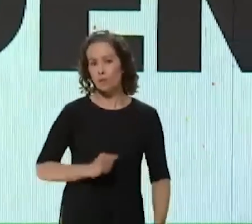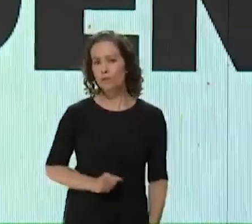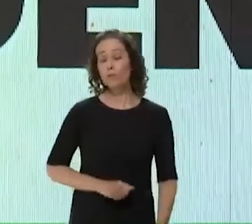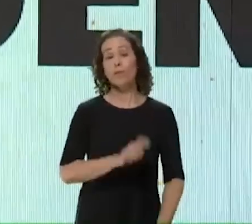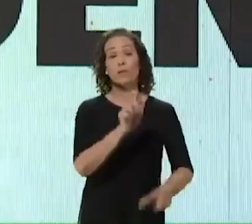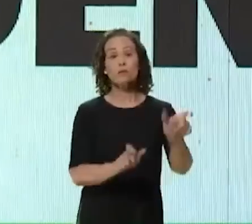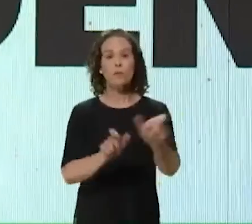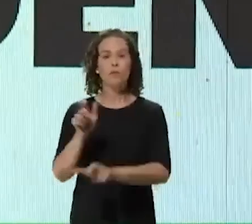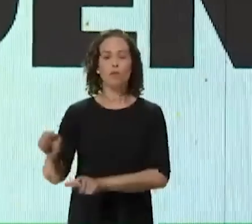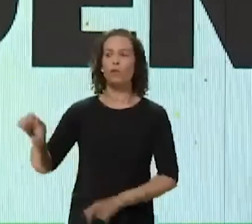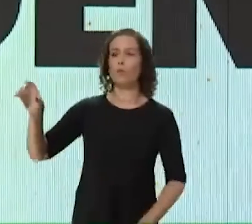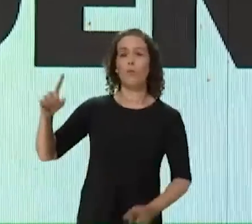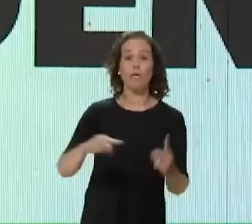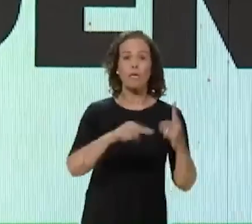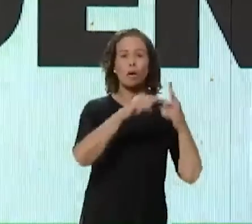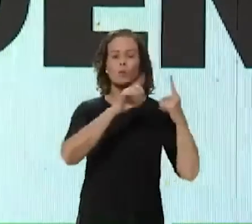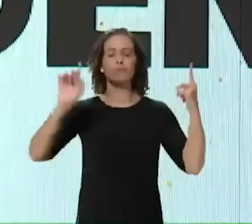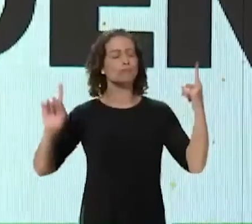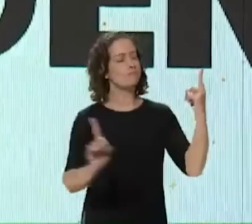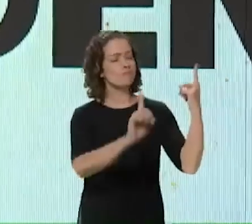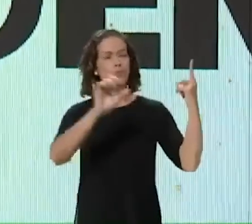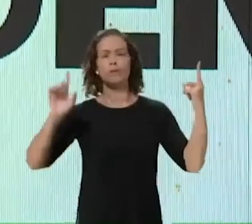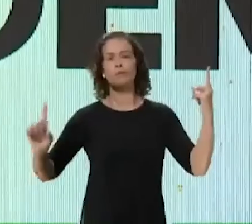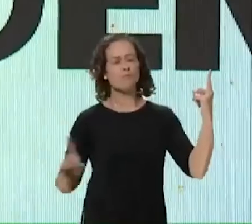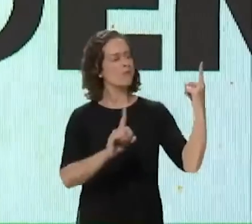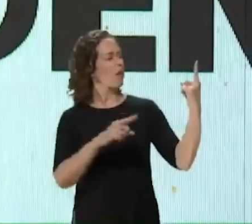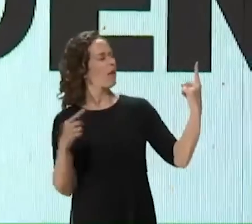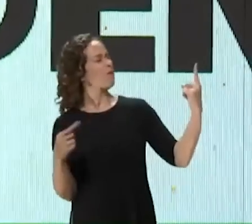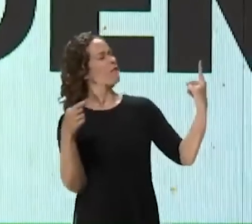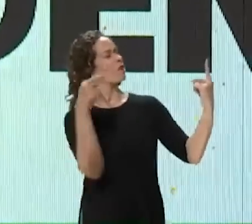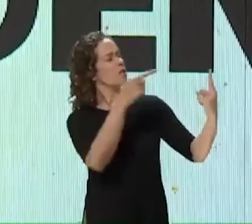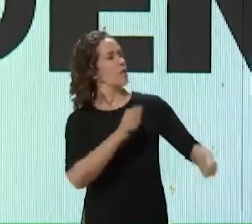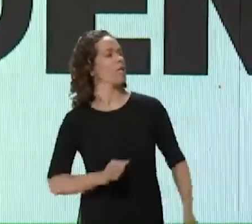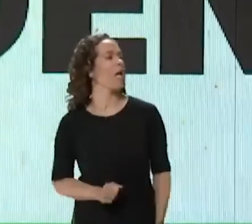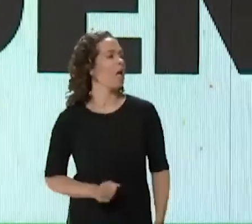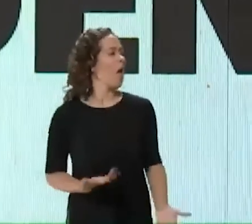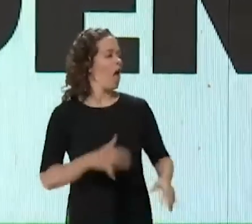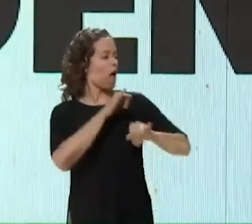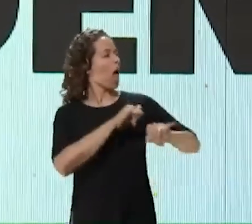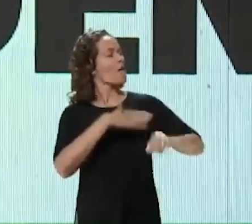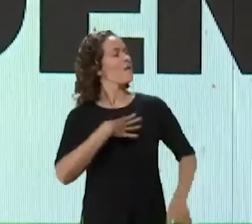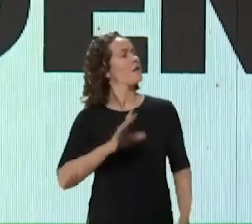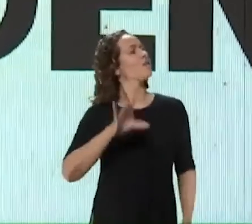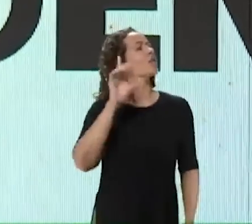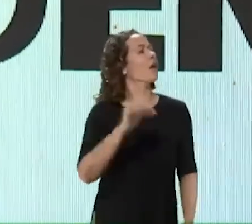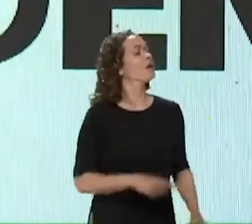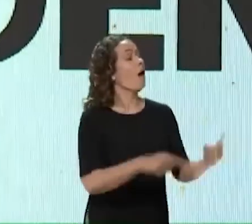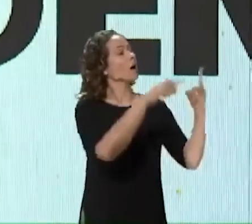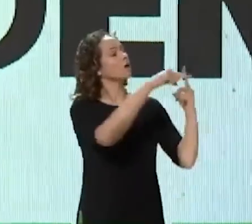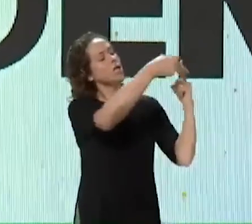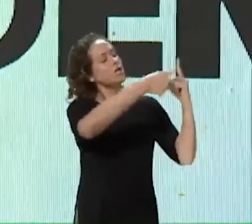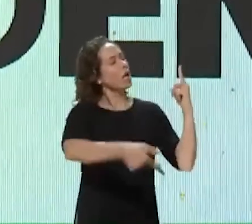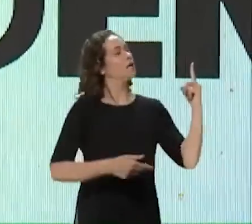enviavam insultos e, balançando a cabeça, diziam: você que se diz filho de Deus, desce agora da cruz,